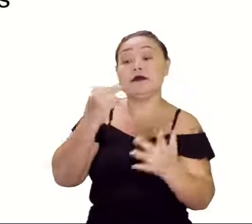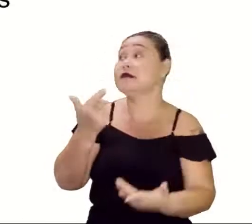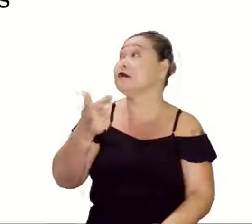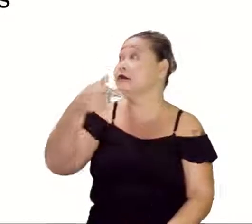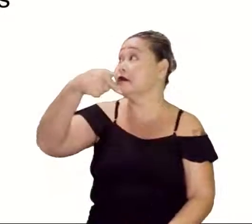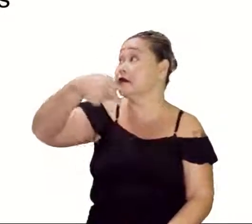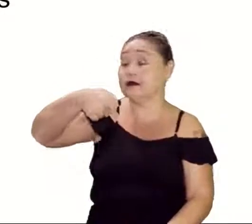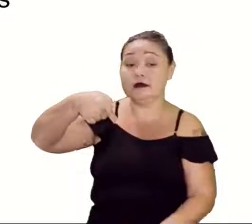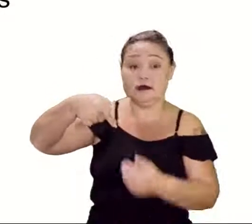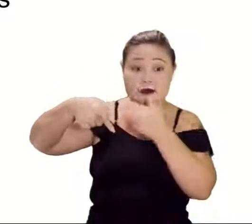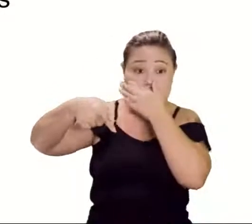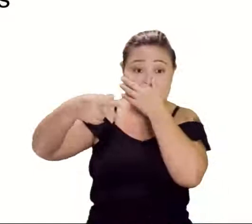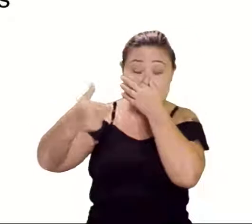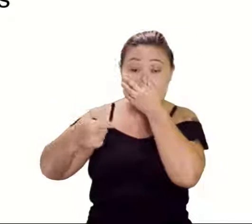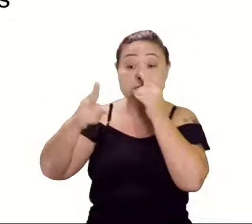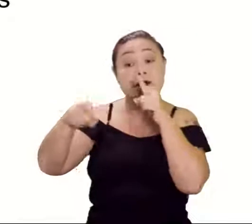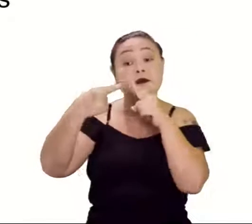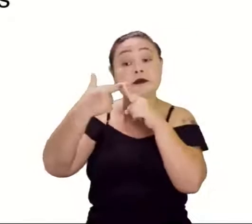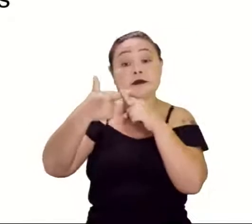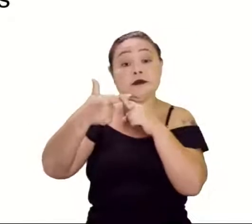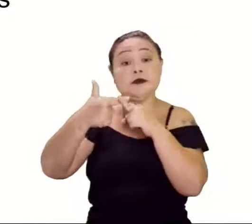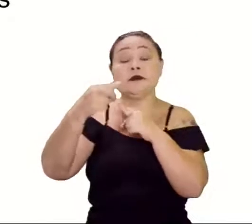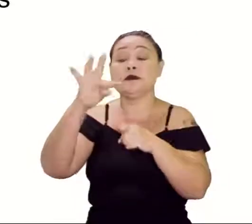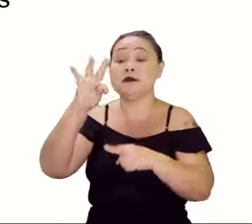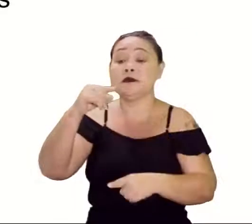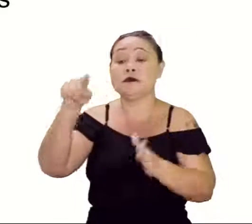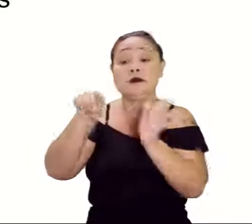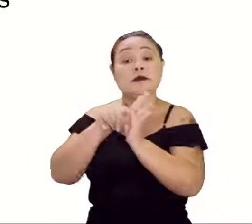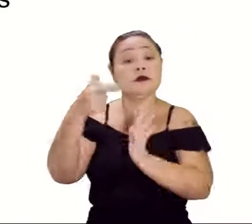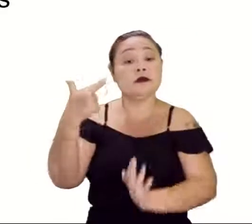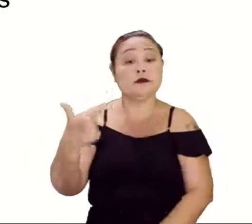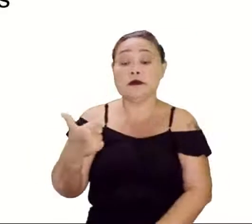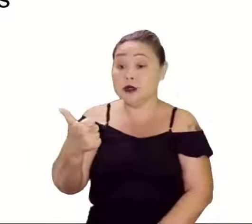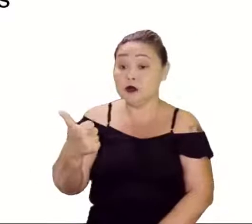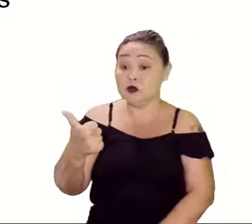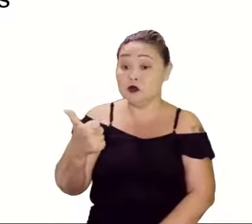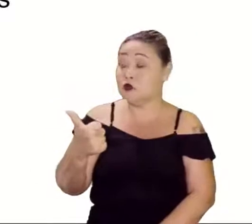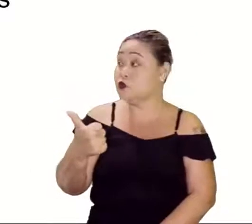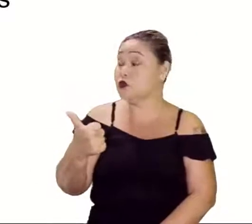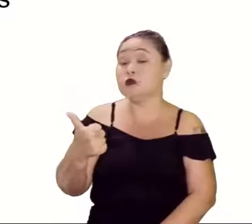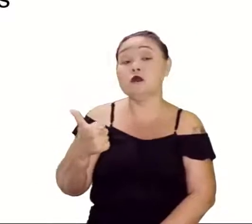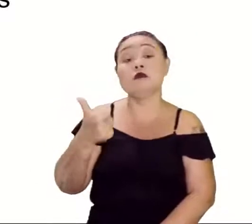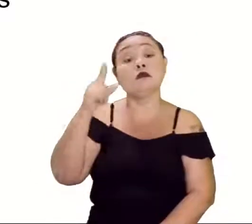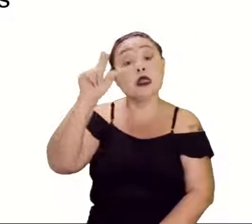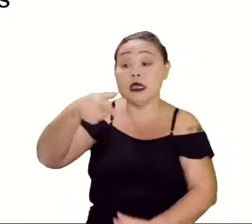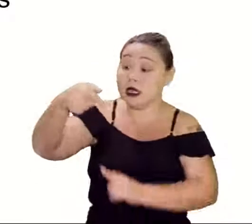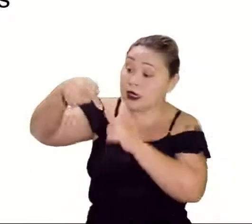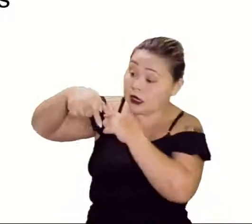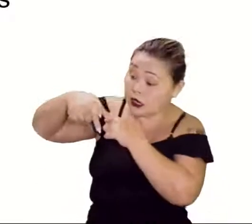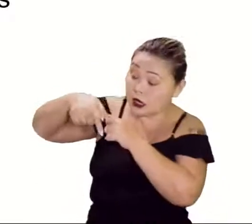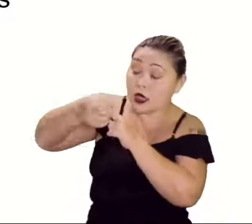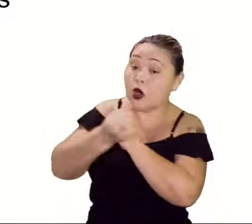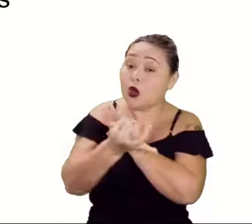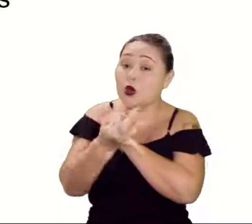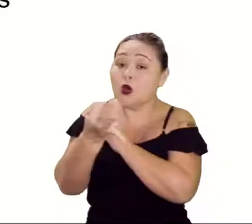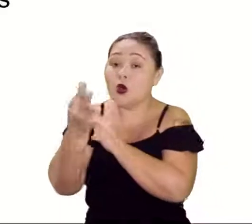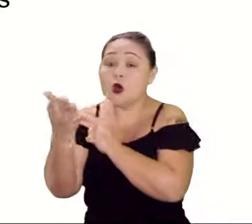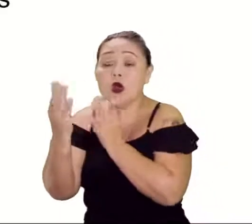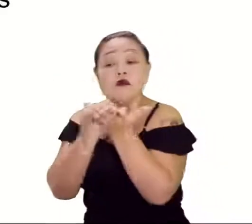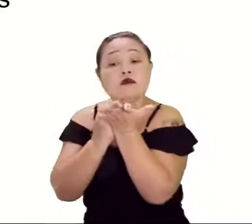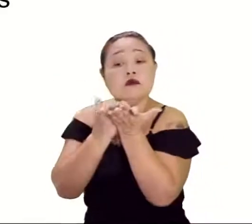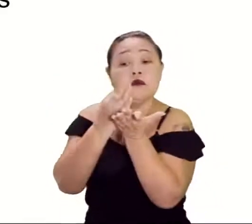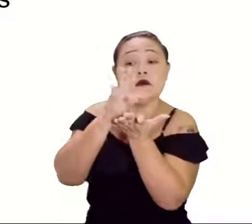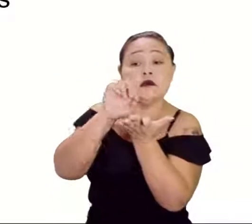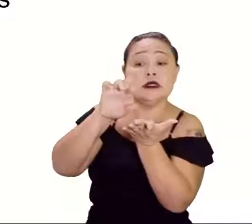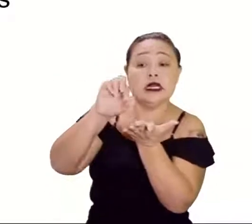T igual a Q vezes 2 elevado a T menos 1, em que Q é a quantidade